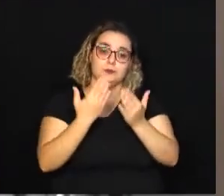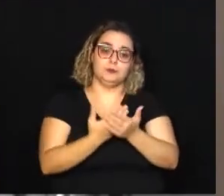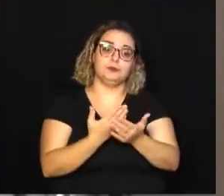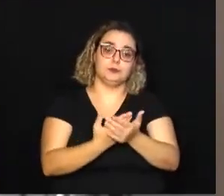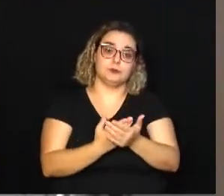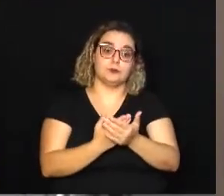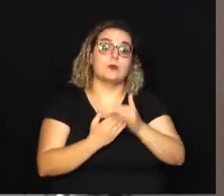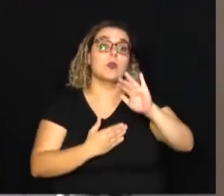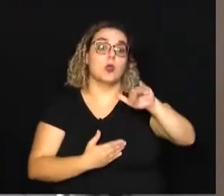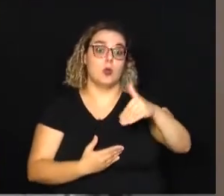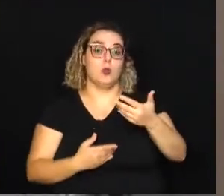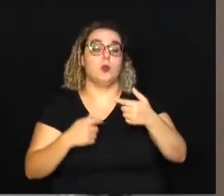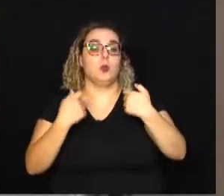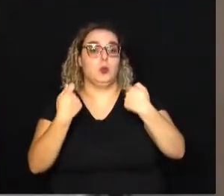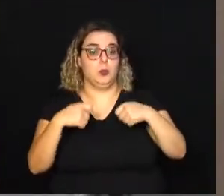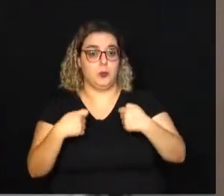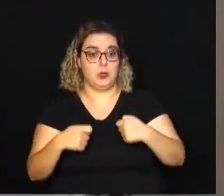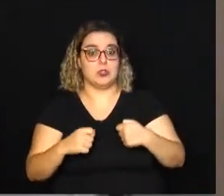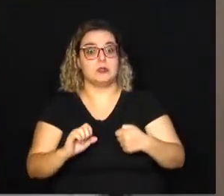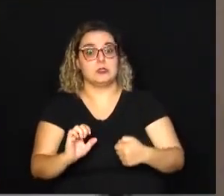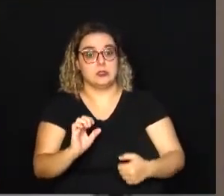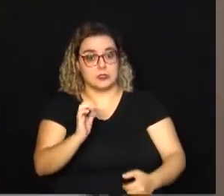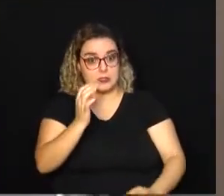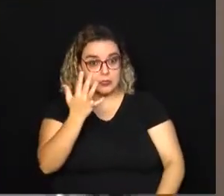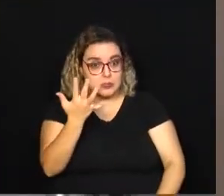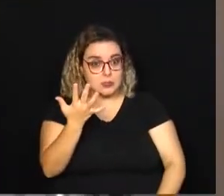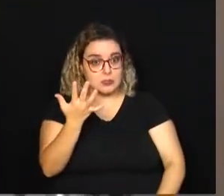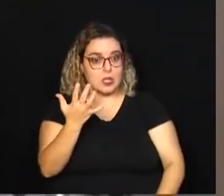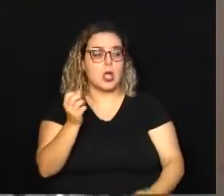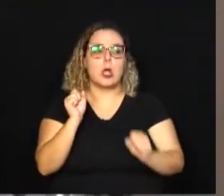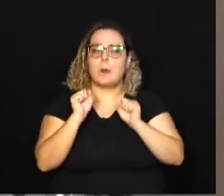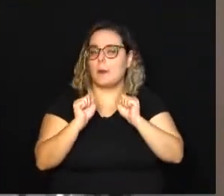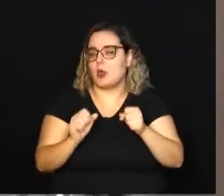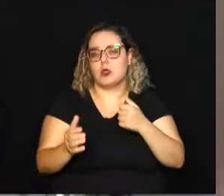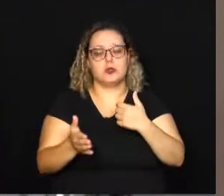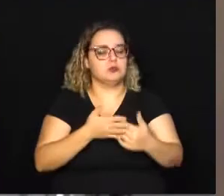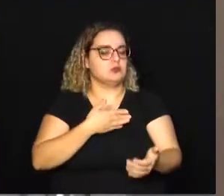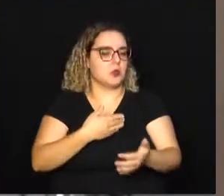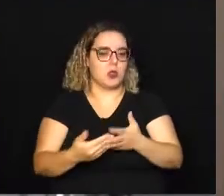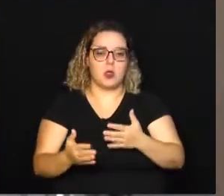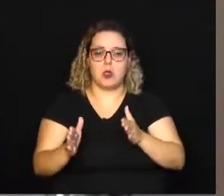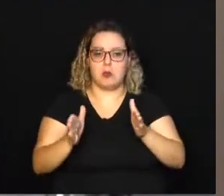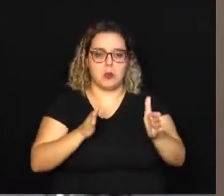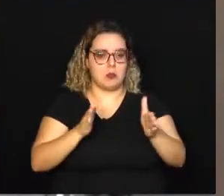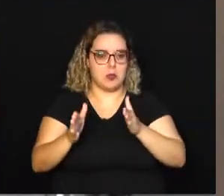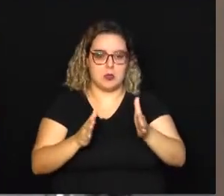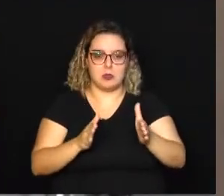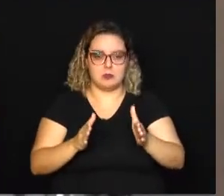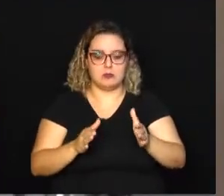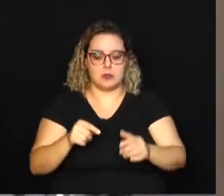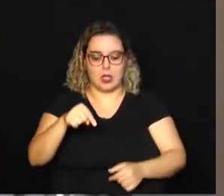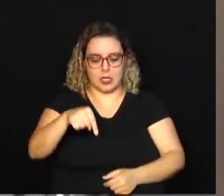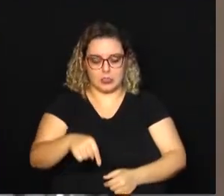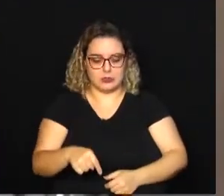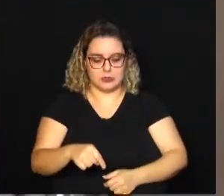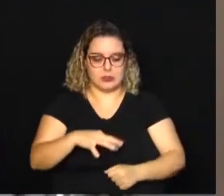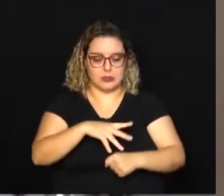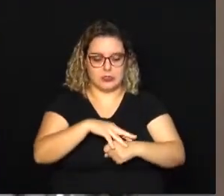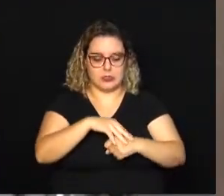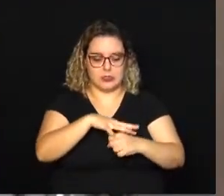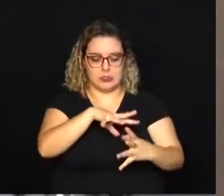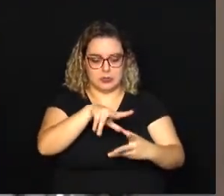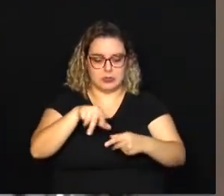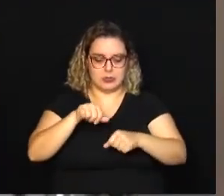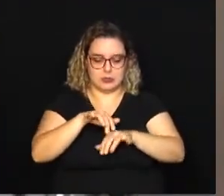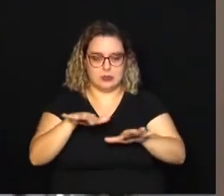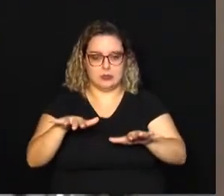é necessário que ele aconteça, e ele pode acontecer em qualquer momento, na pandemia ou fora da pandemia, ele tem